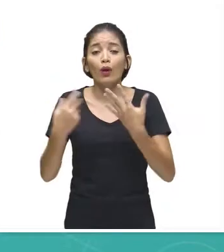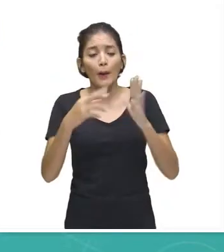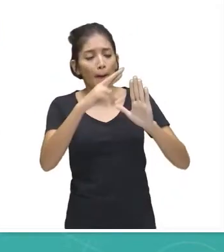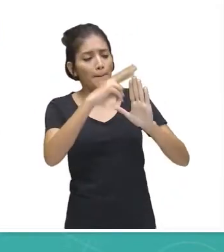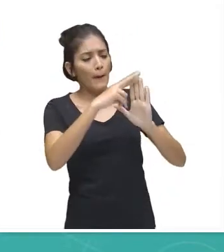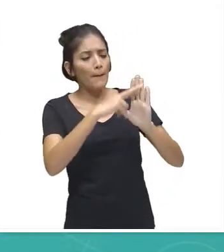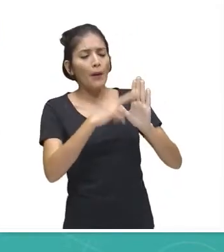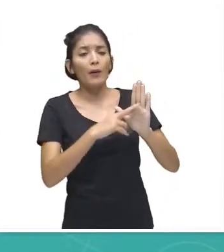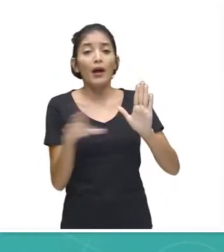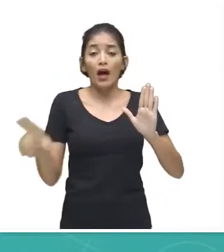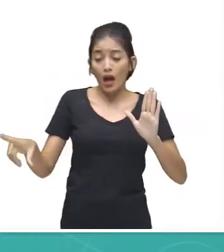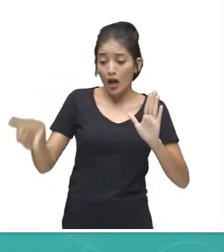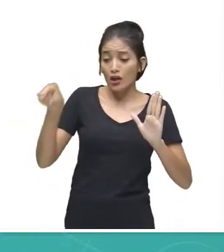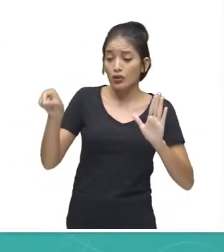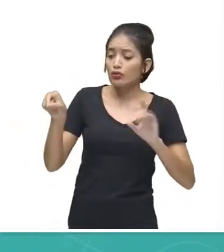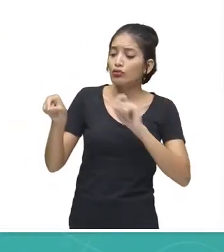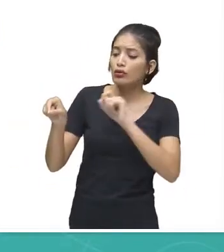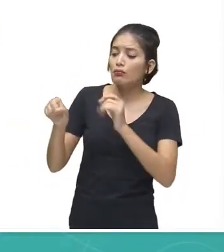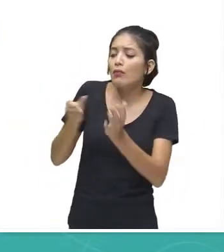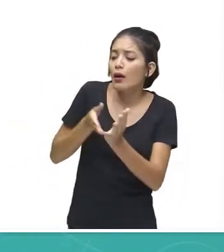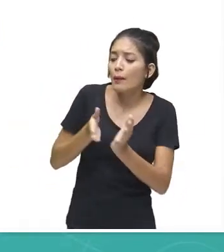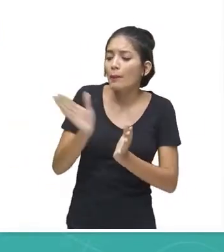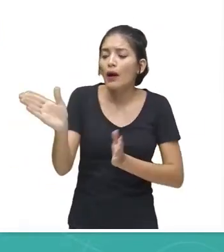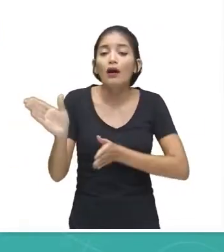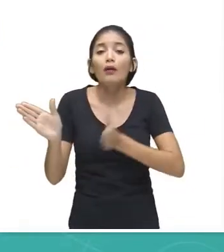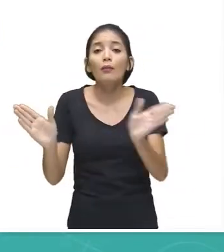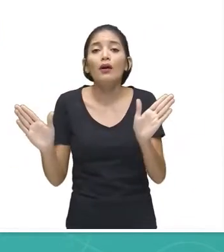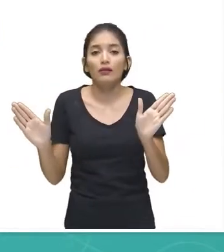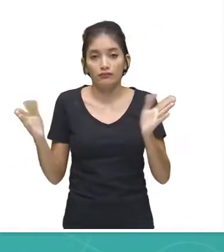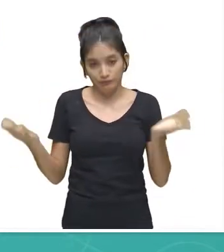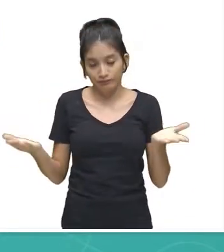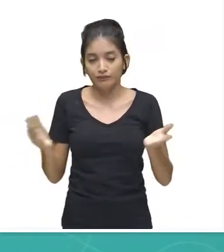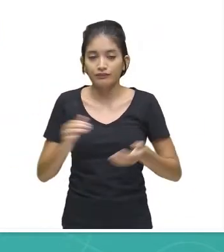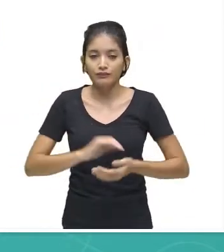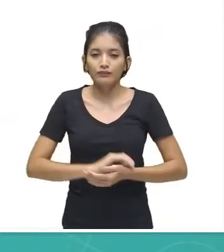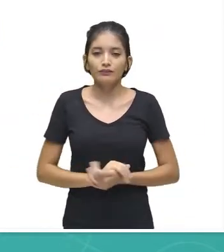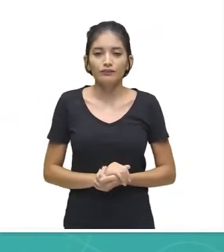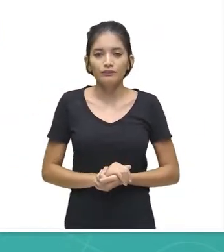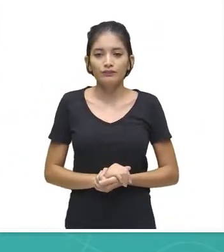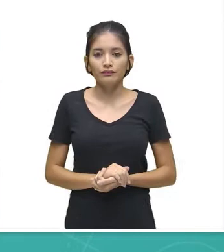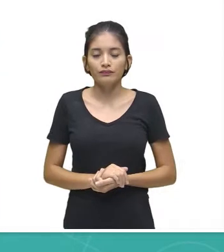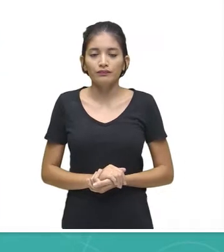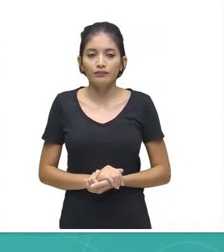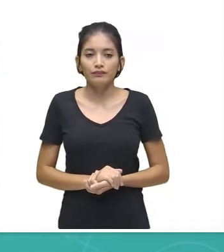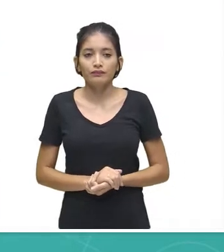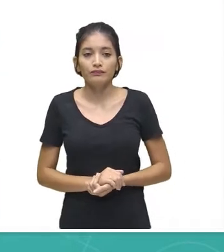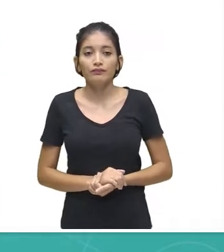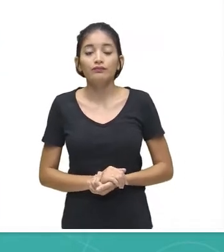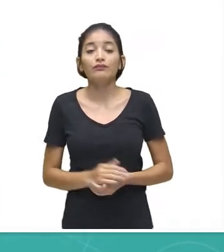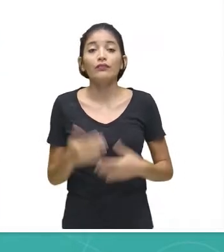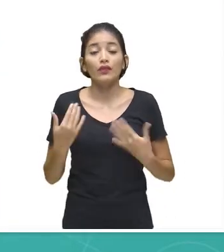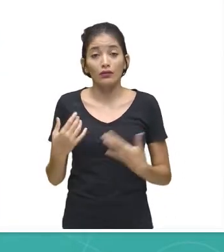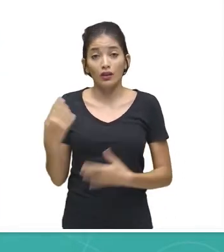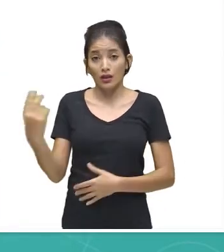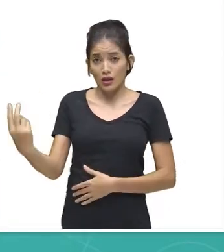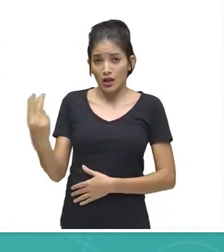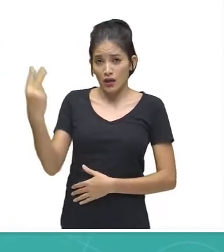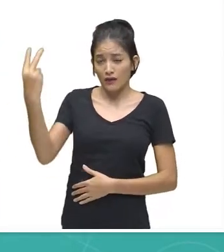para escolher aquele caminho. Vamos lá? Os valores são